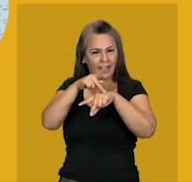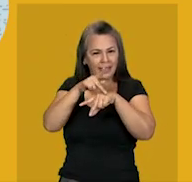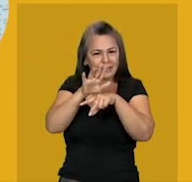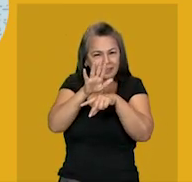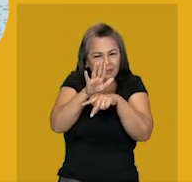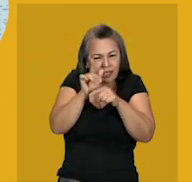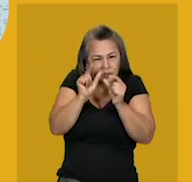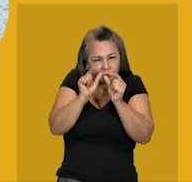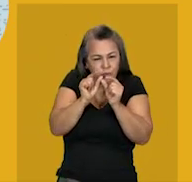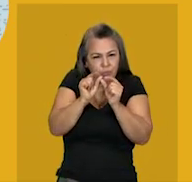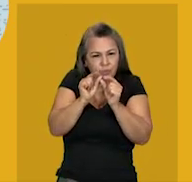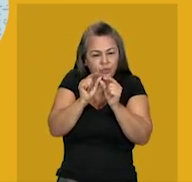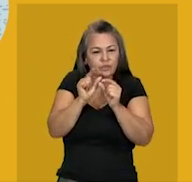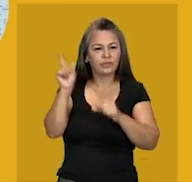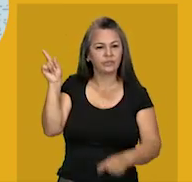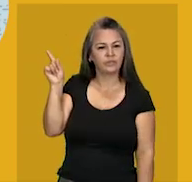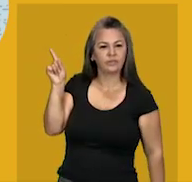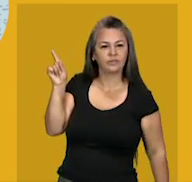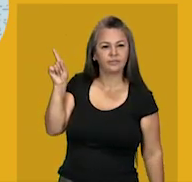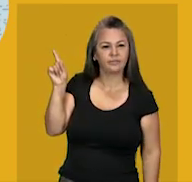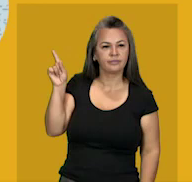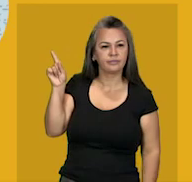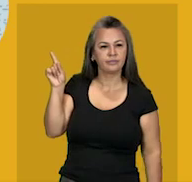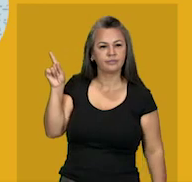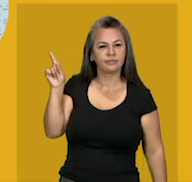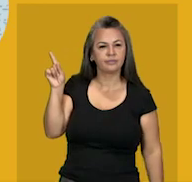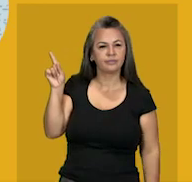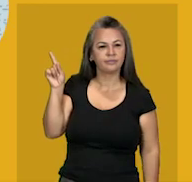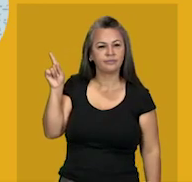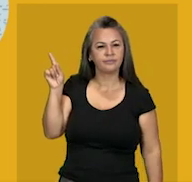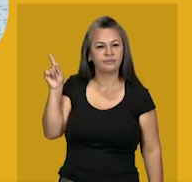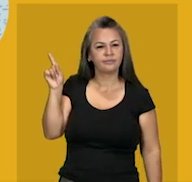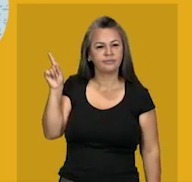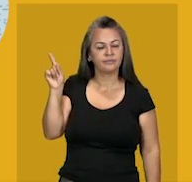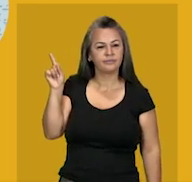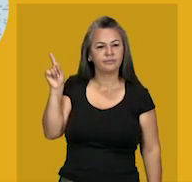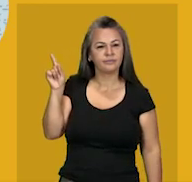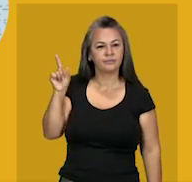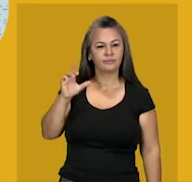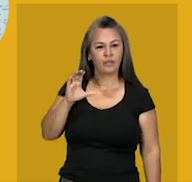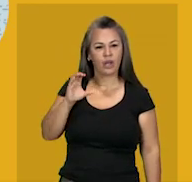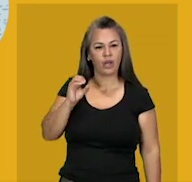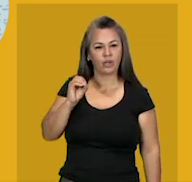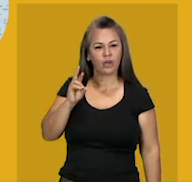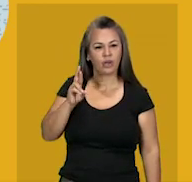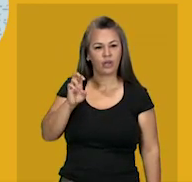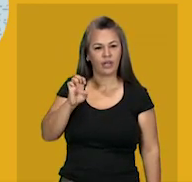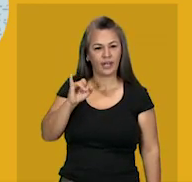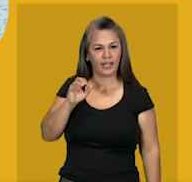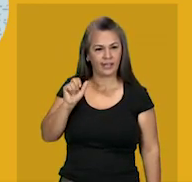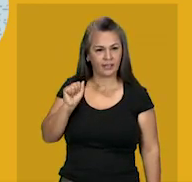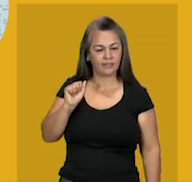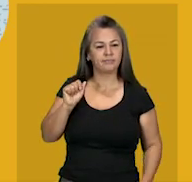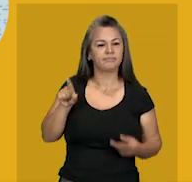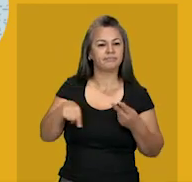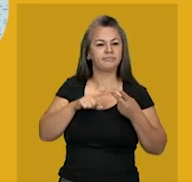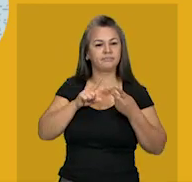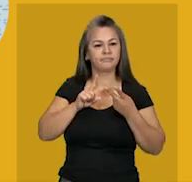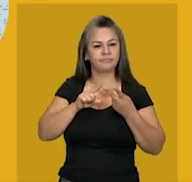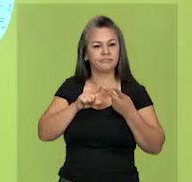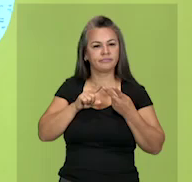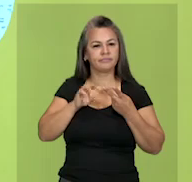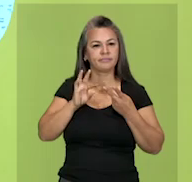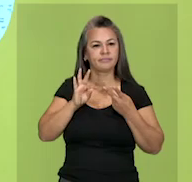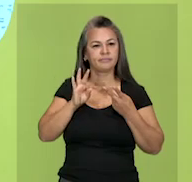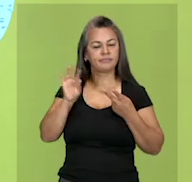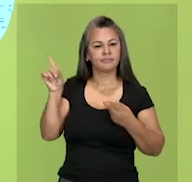eles são pequenininhos também. Mas, olha só, a Coreia do Sul é um desses tigres, Taiwan,